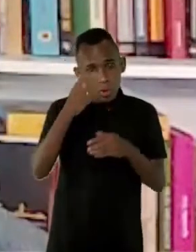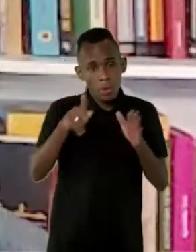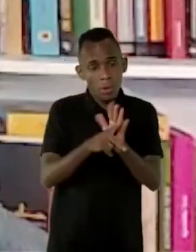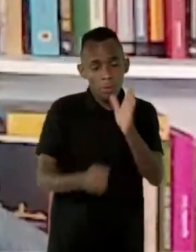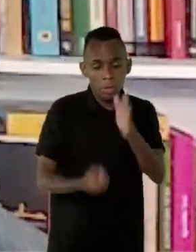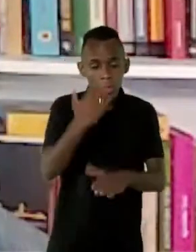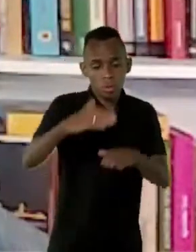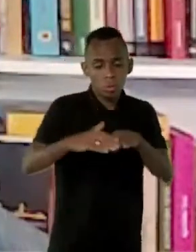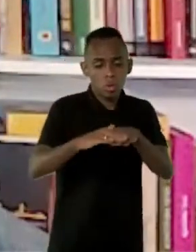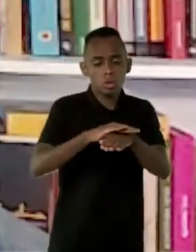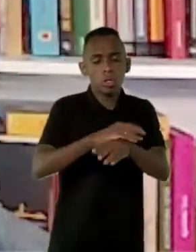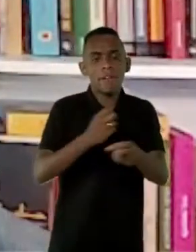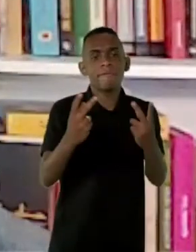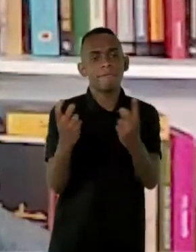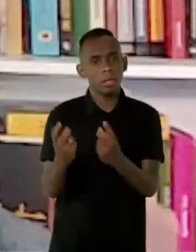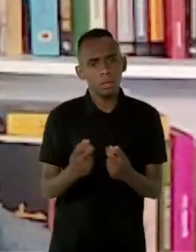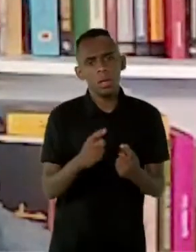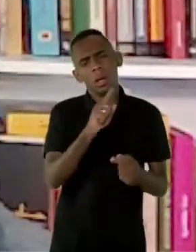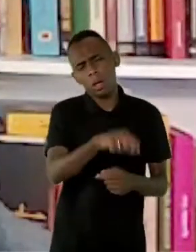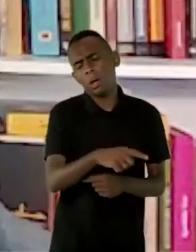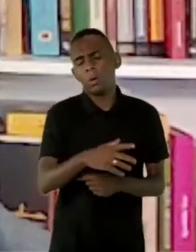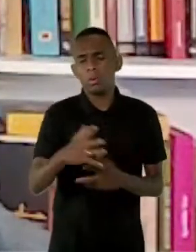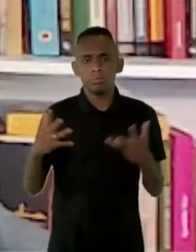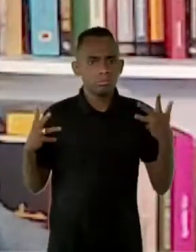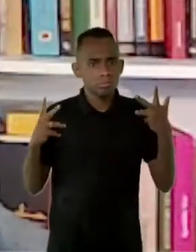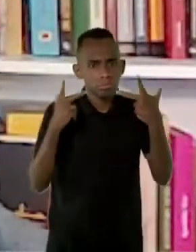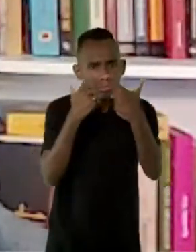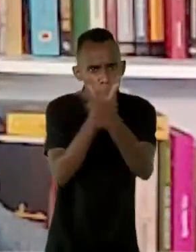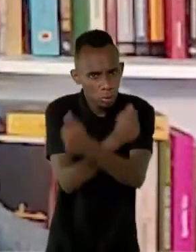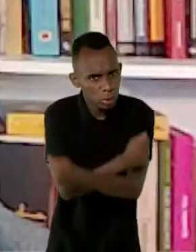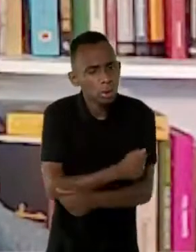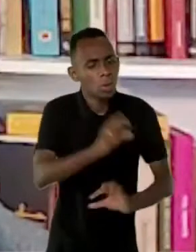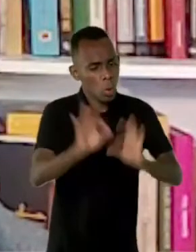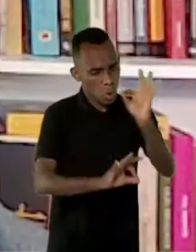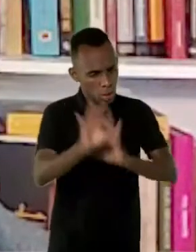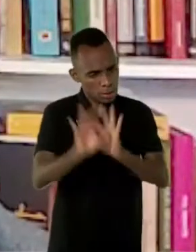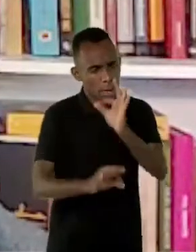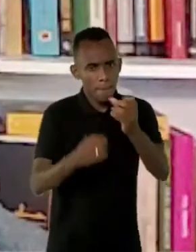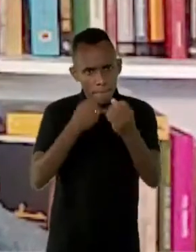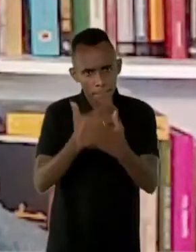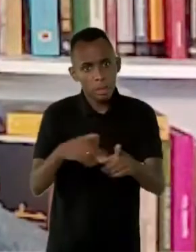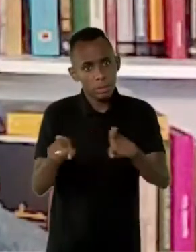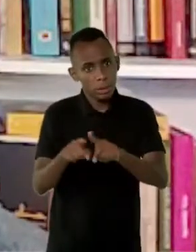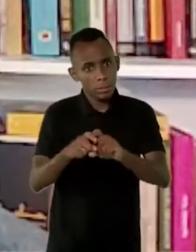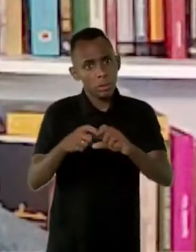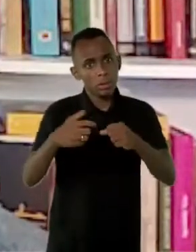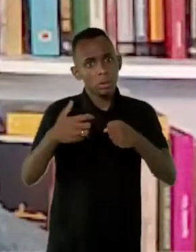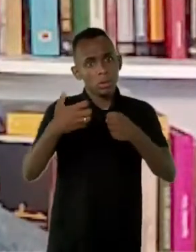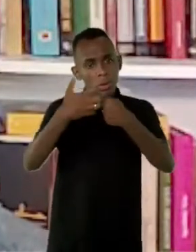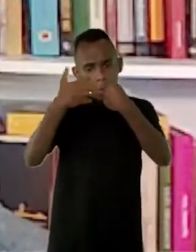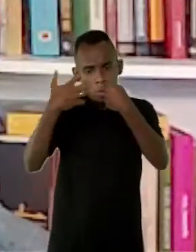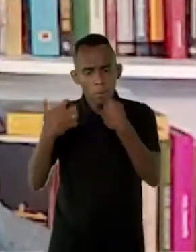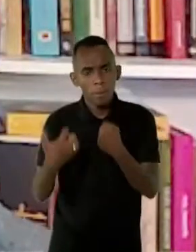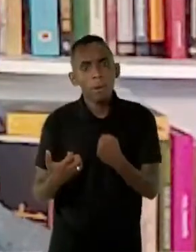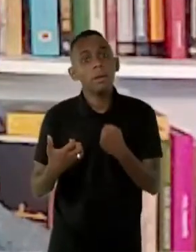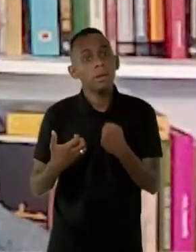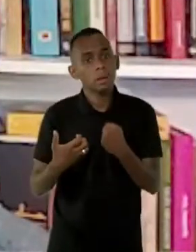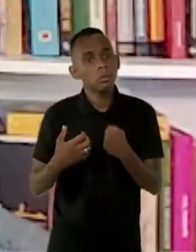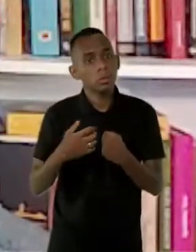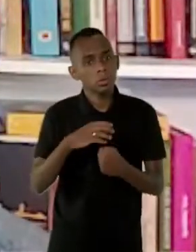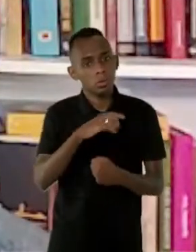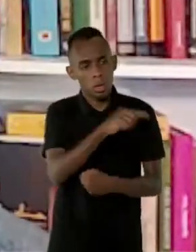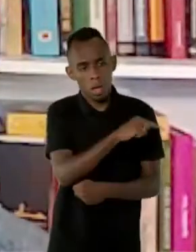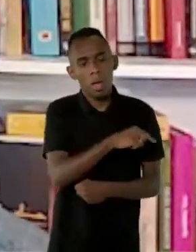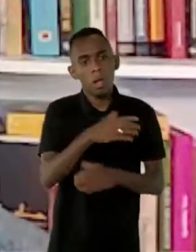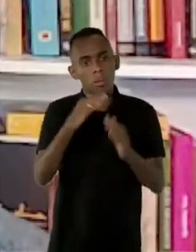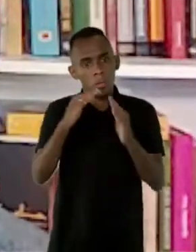cidade bonita e bem estruturada, assim como Ouro Preto, onde a Carolina também passou, enfim. Então, essas